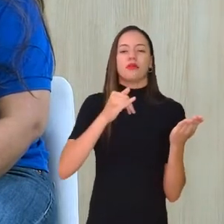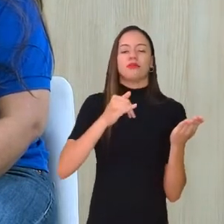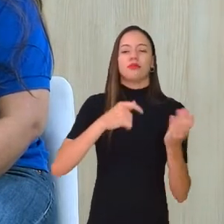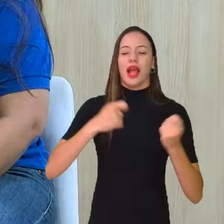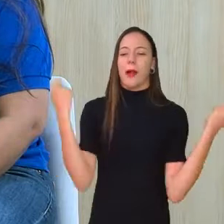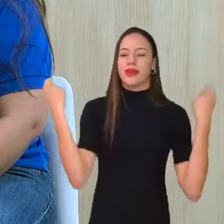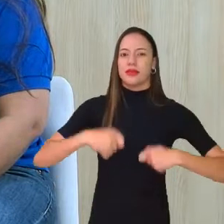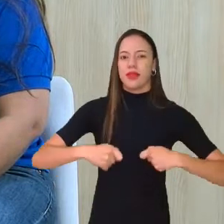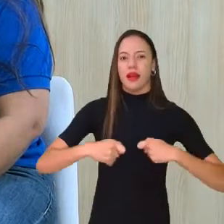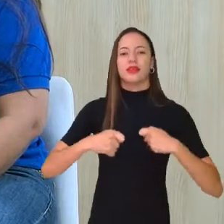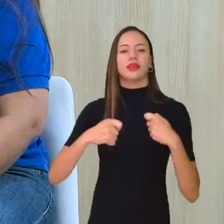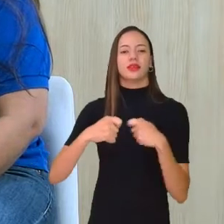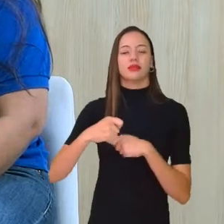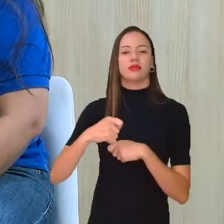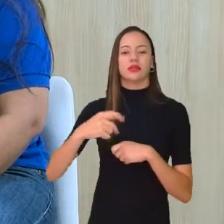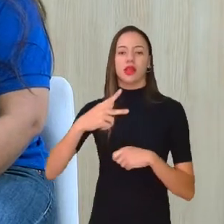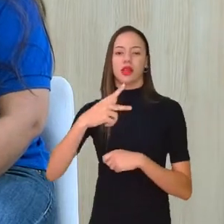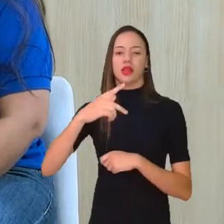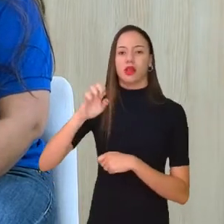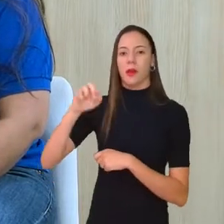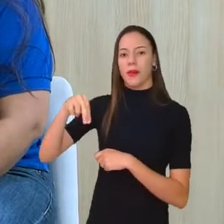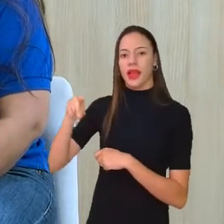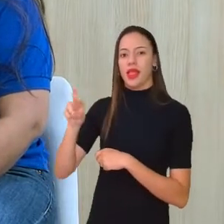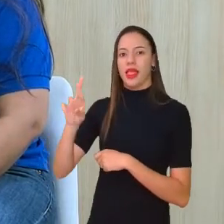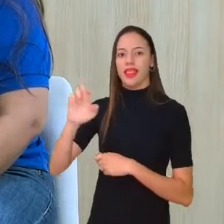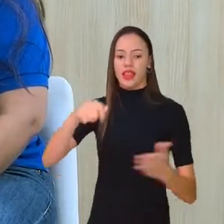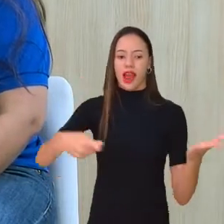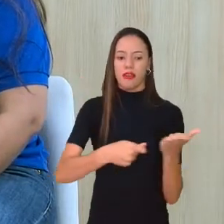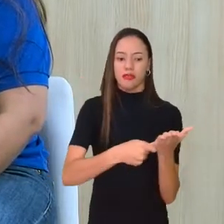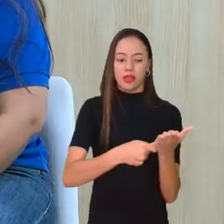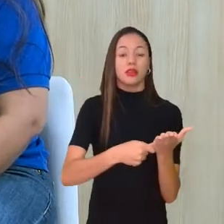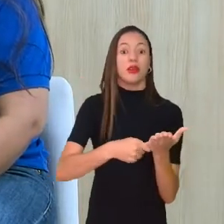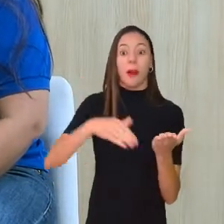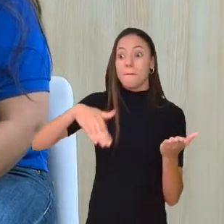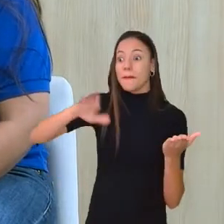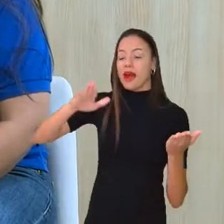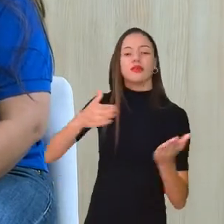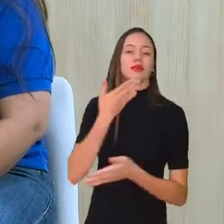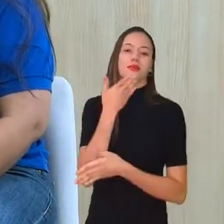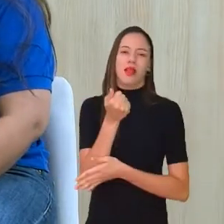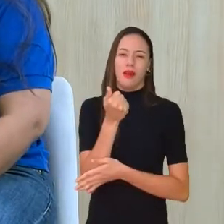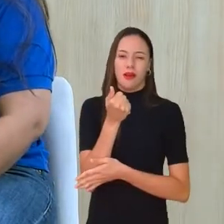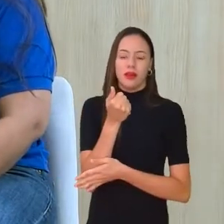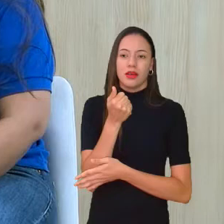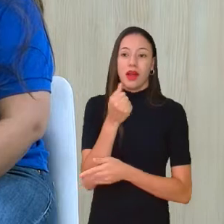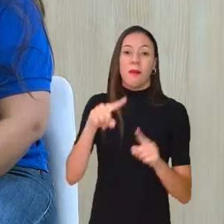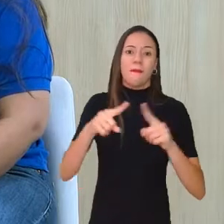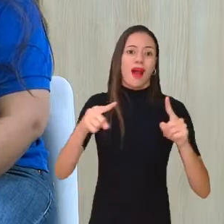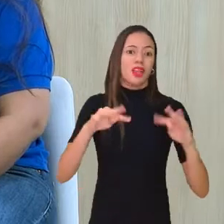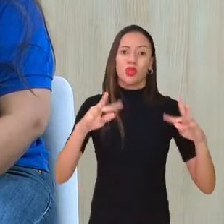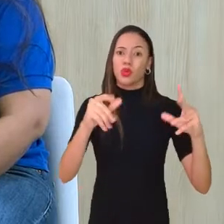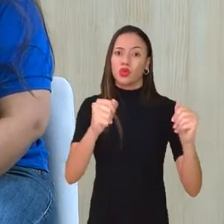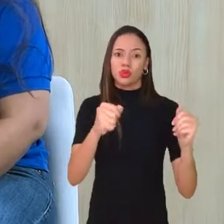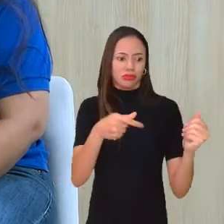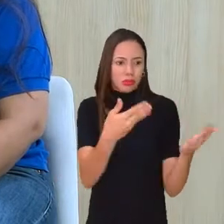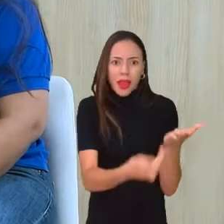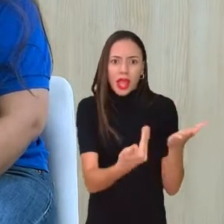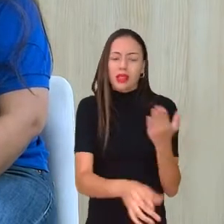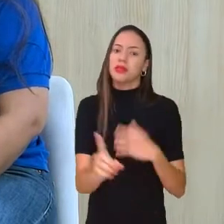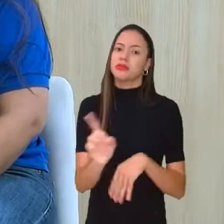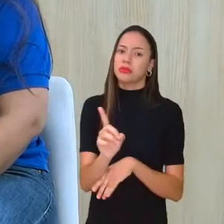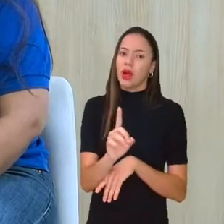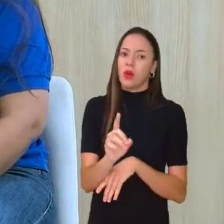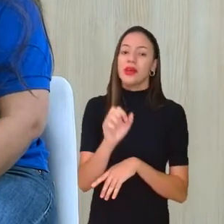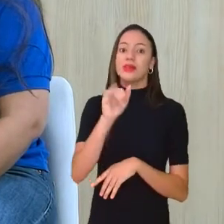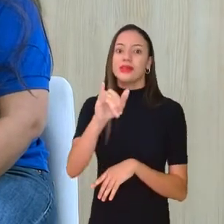que isso não dava certo, porque você colocava tantas coisas num pendrive e Aí se foi perder. HD externo, né? E se perder aquilo dali, né? Então, se queimar